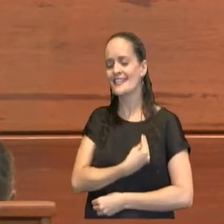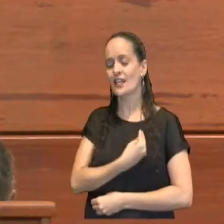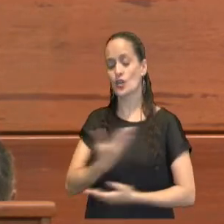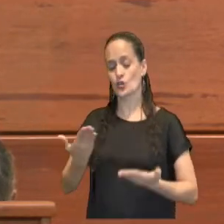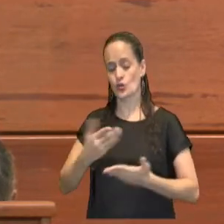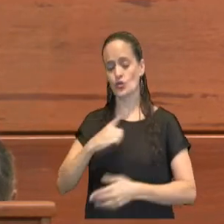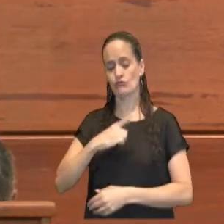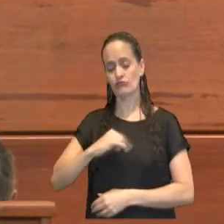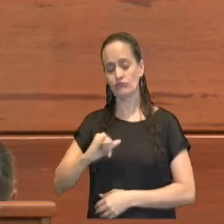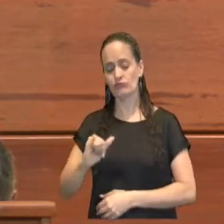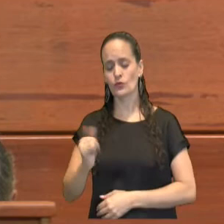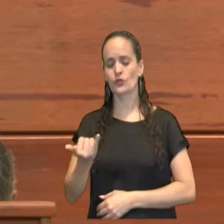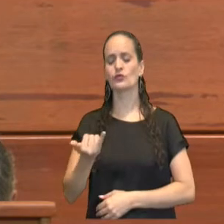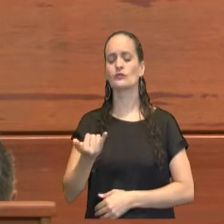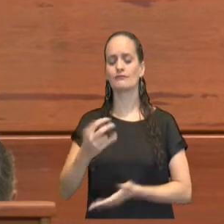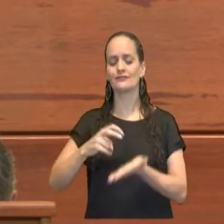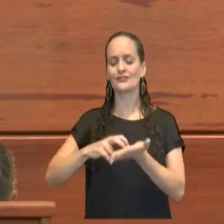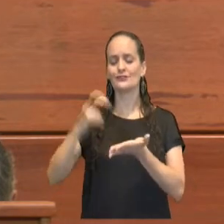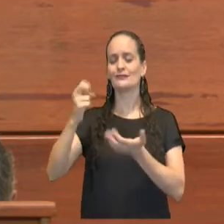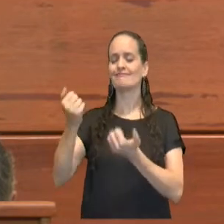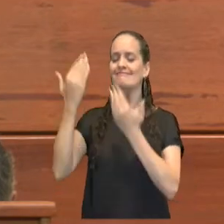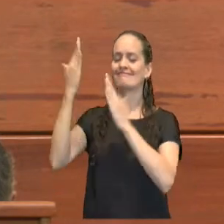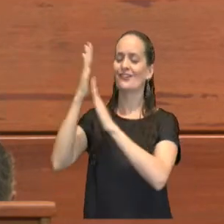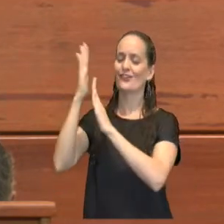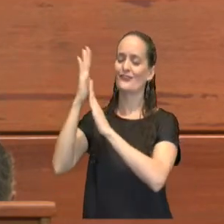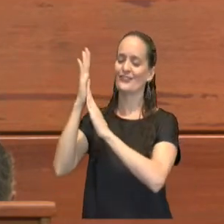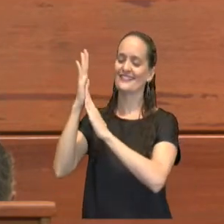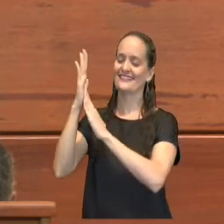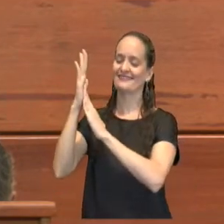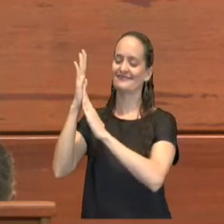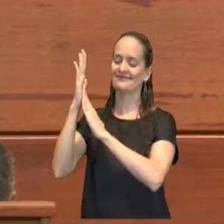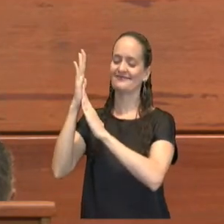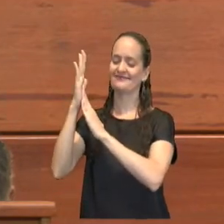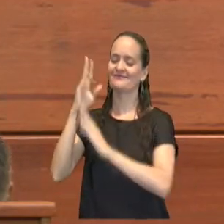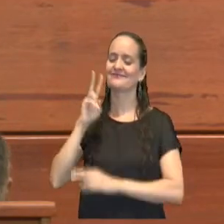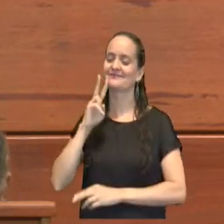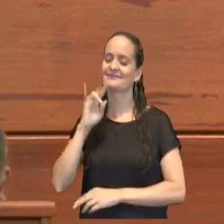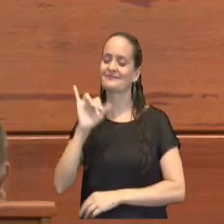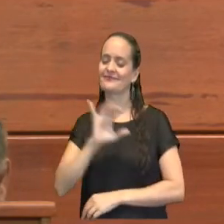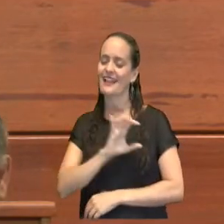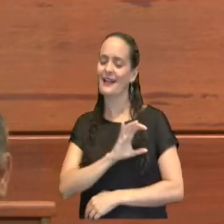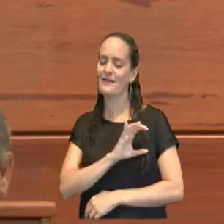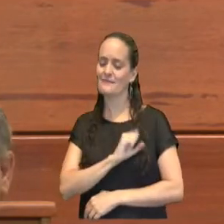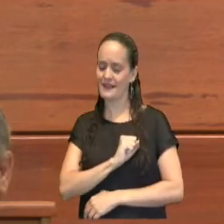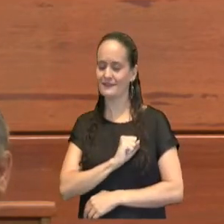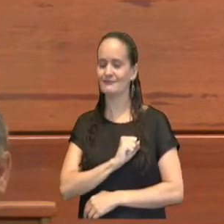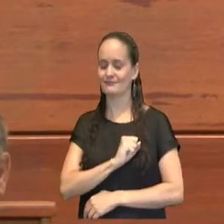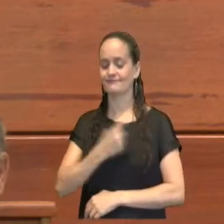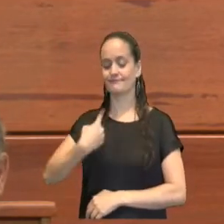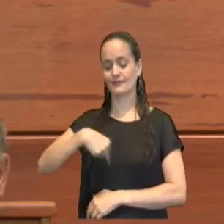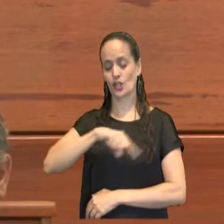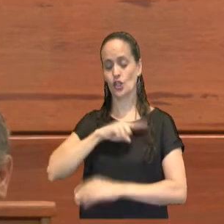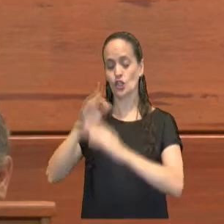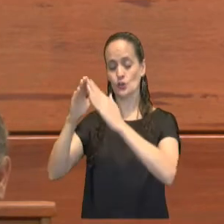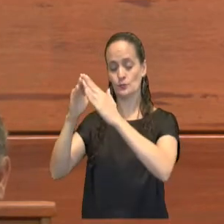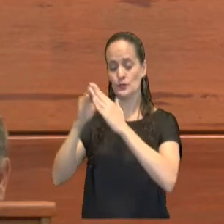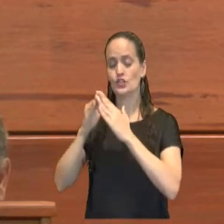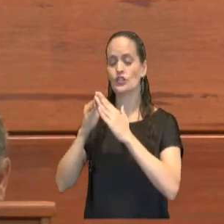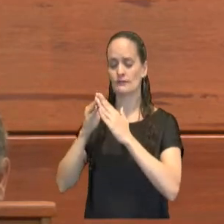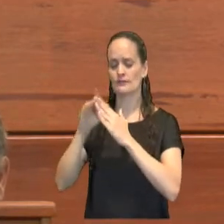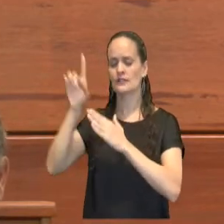hoje, nessa manhã, Te render esses louvores. Pai querido, nós pedimos que o Senhor